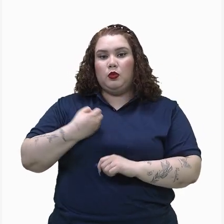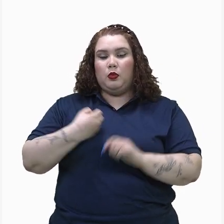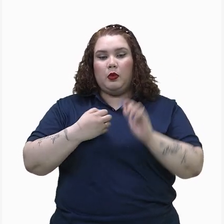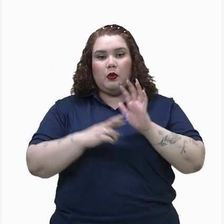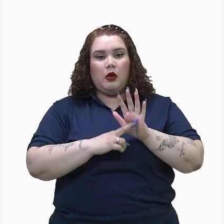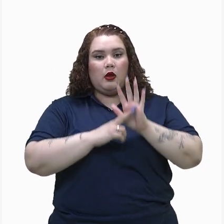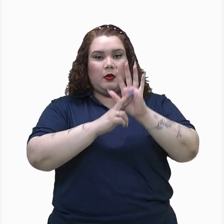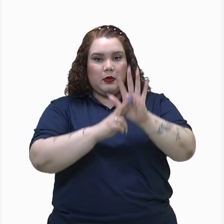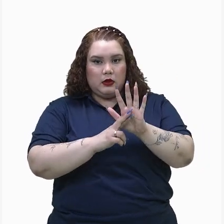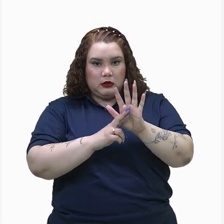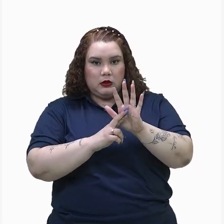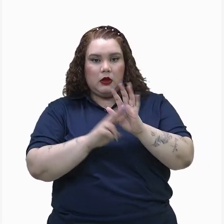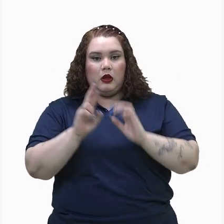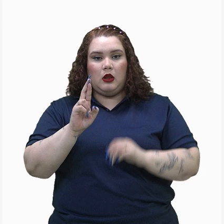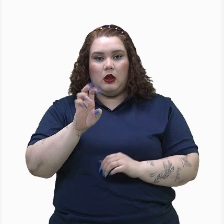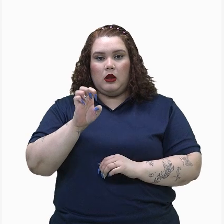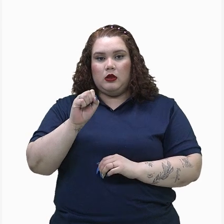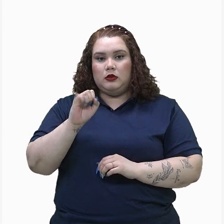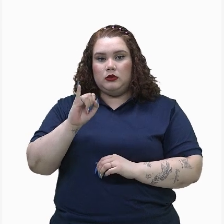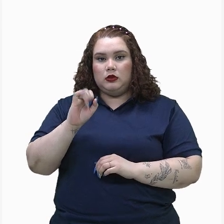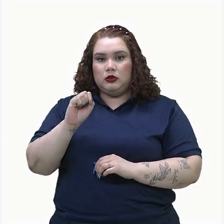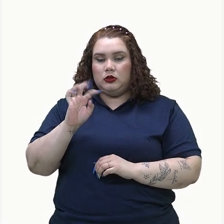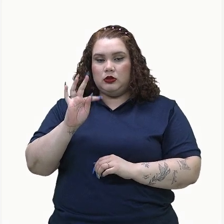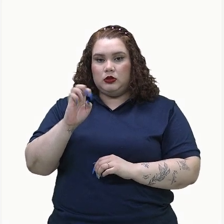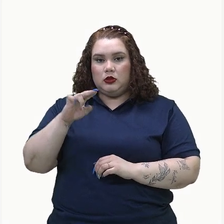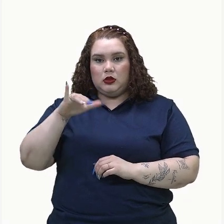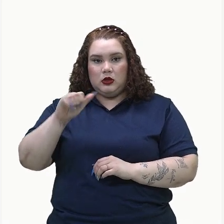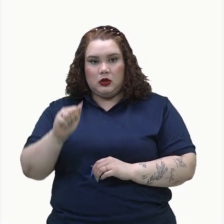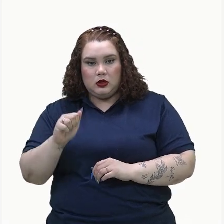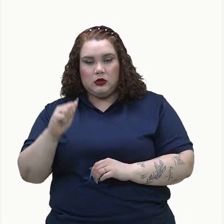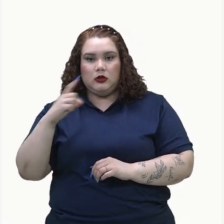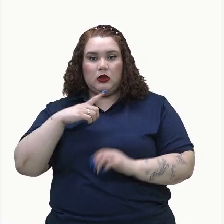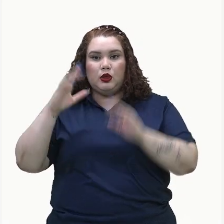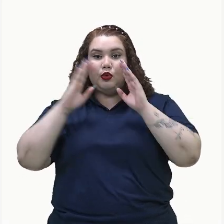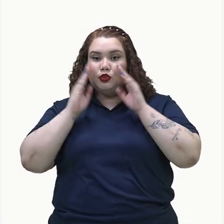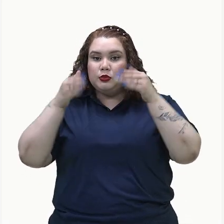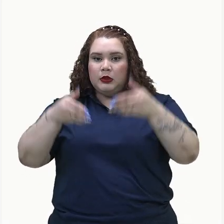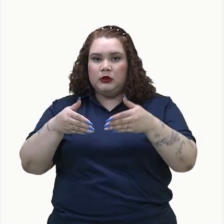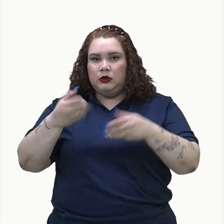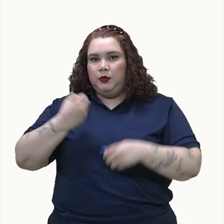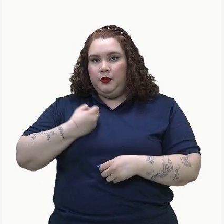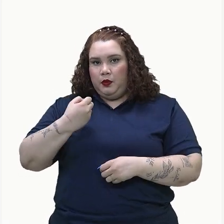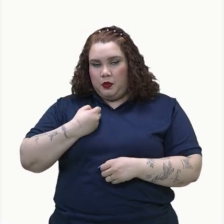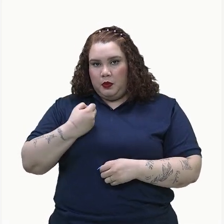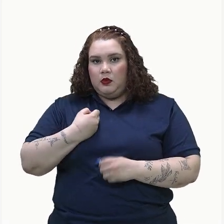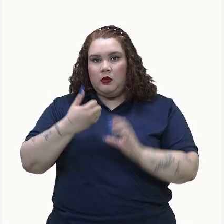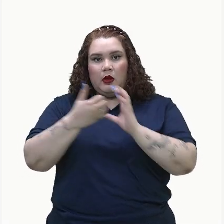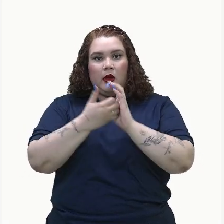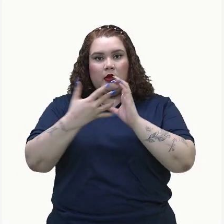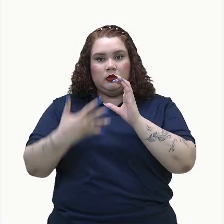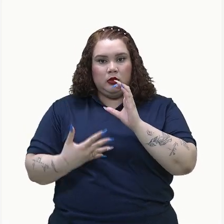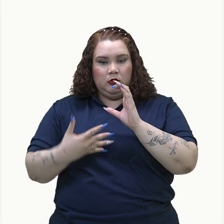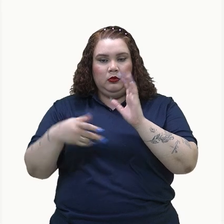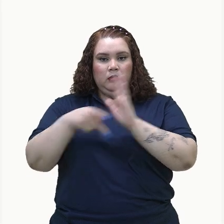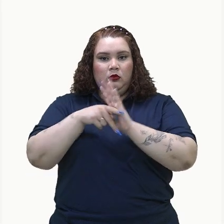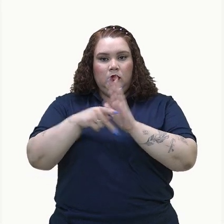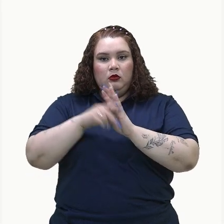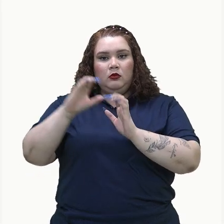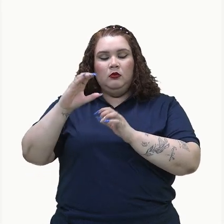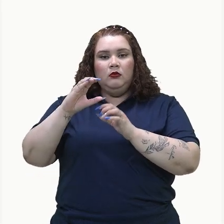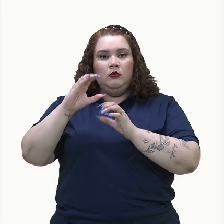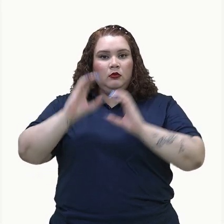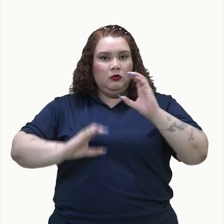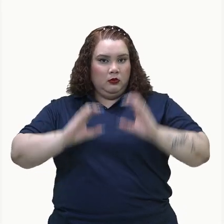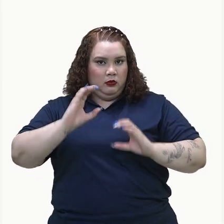resistência equivalente do circuito que seja bem específico. Então eu associo resistores